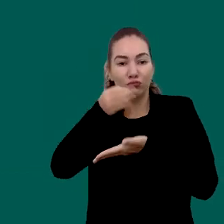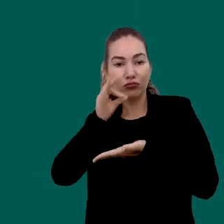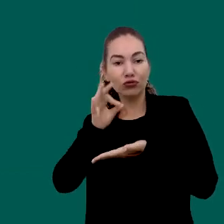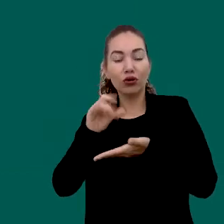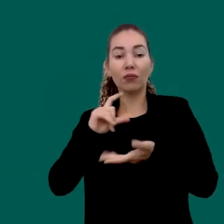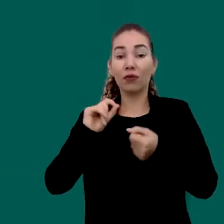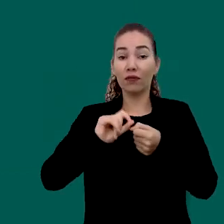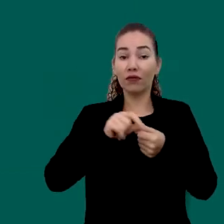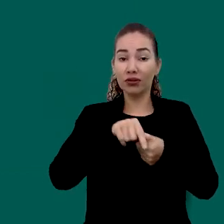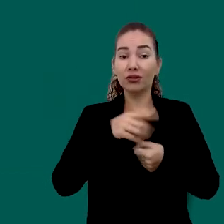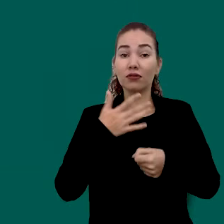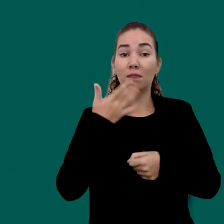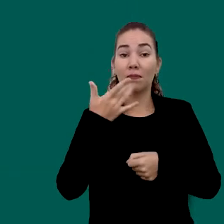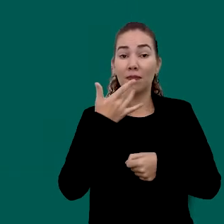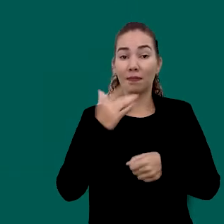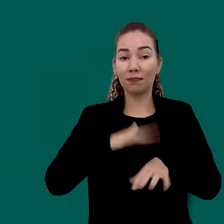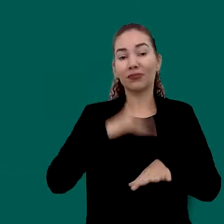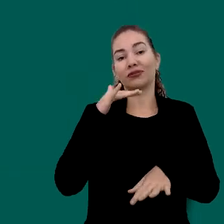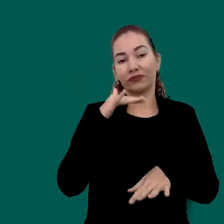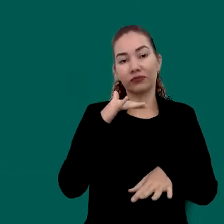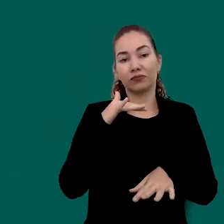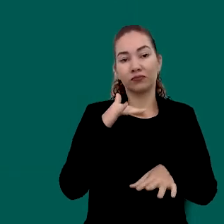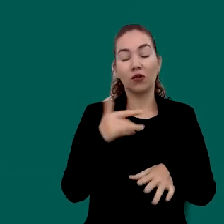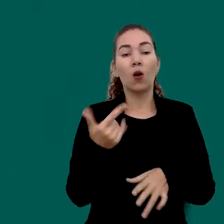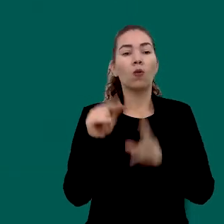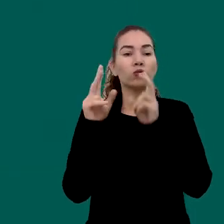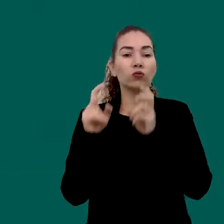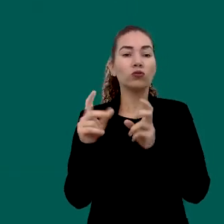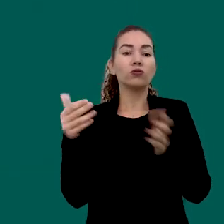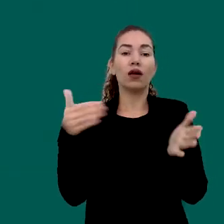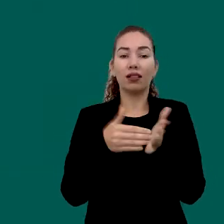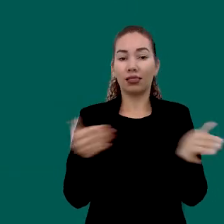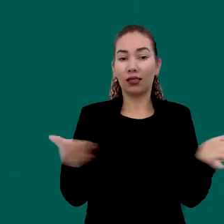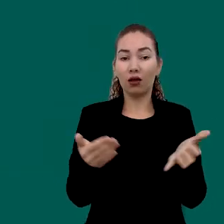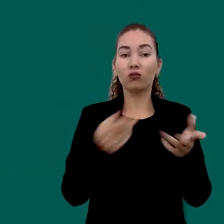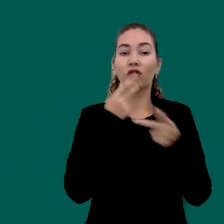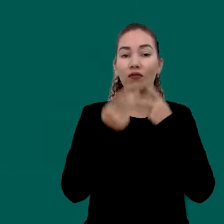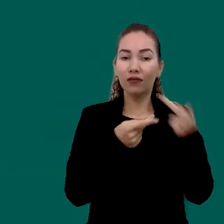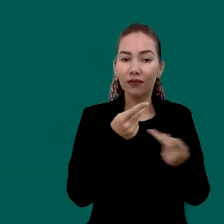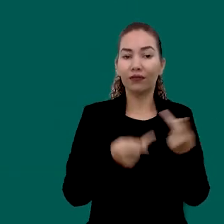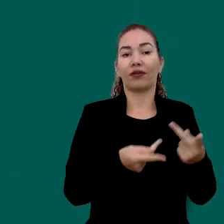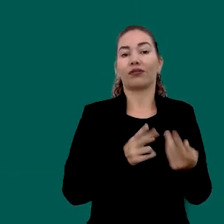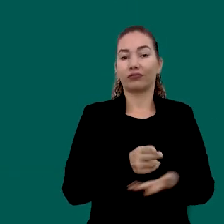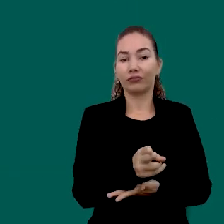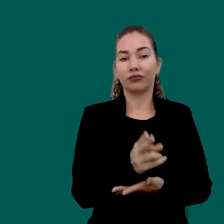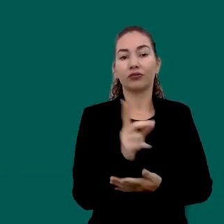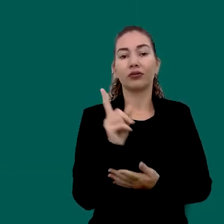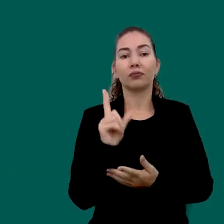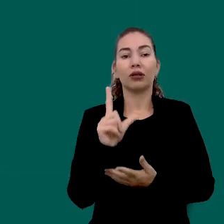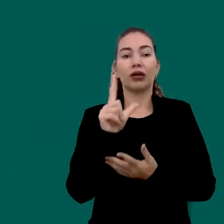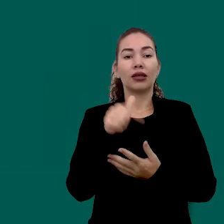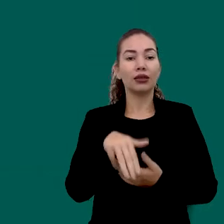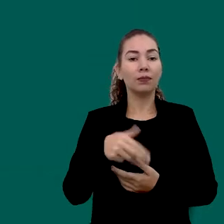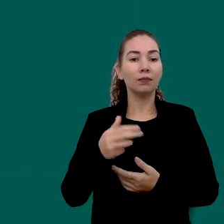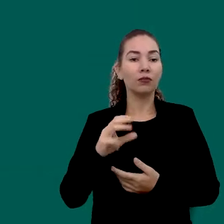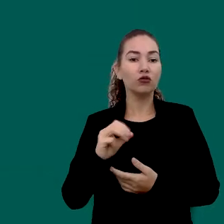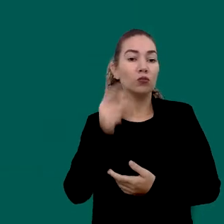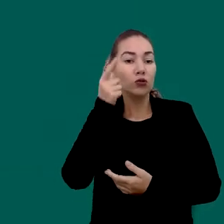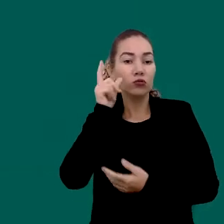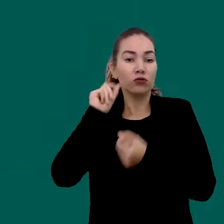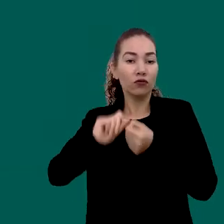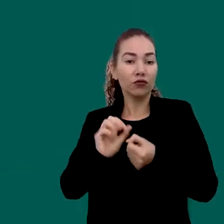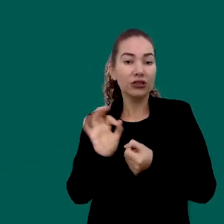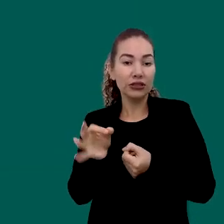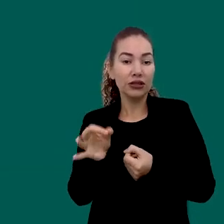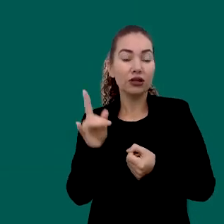divisão para se tornar mais fácil. Outra questão que até hoje a gente está batendo na tecla, e agora foi no começo de março a gente conseguiu botar em